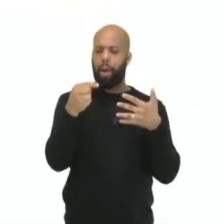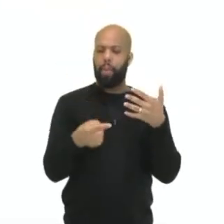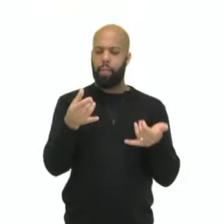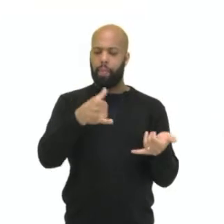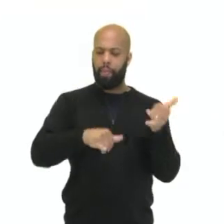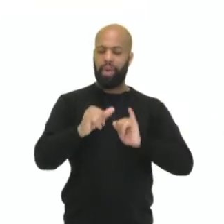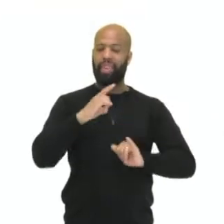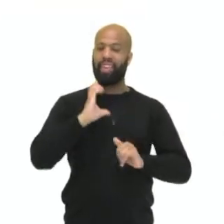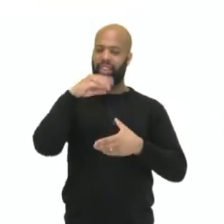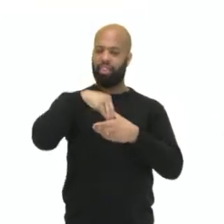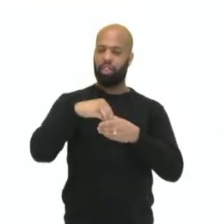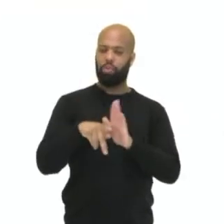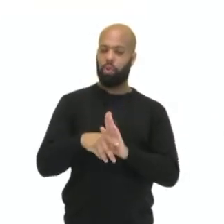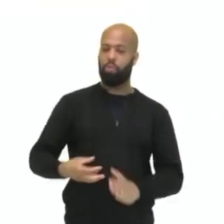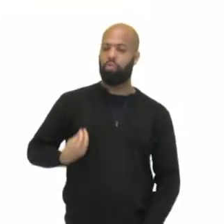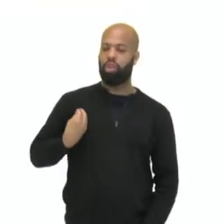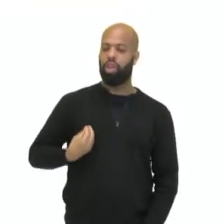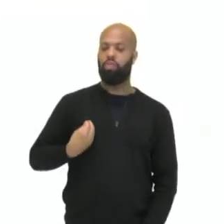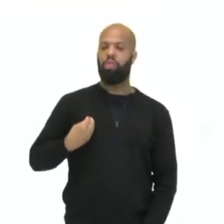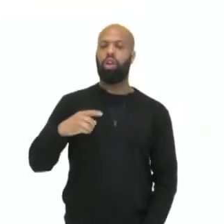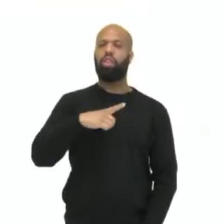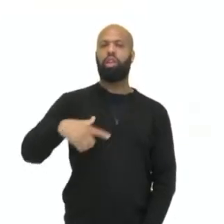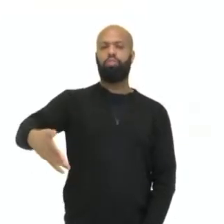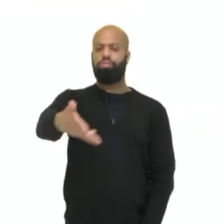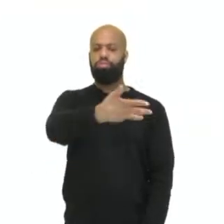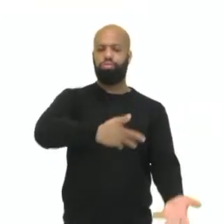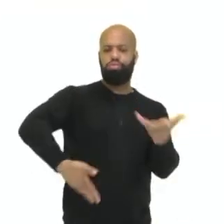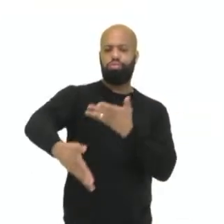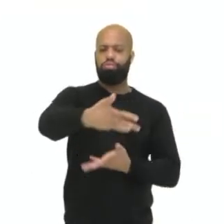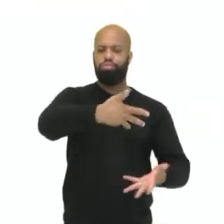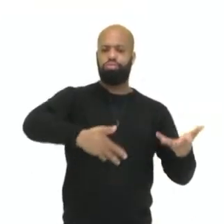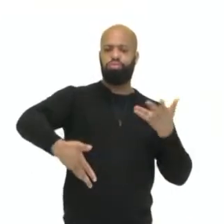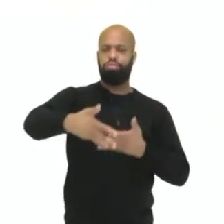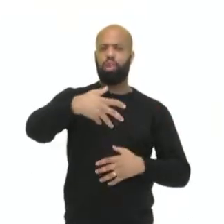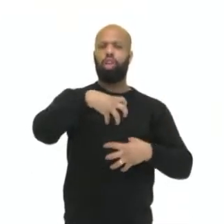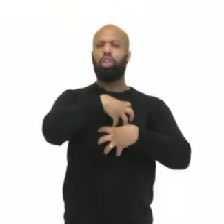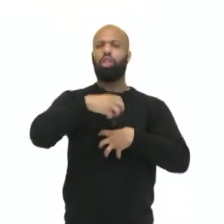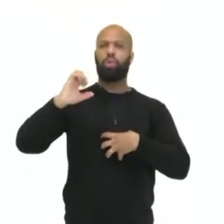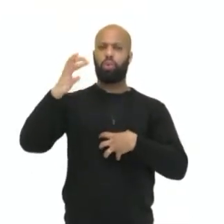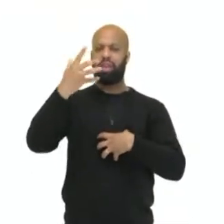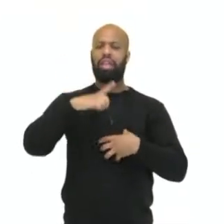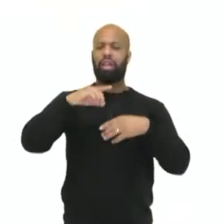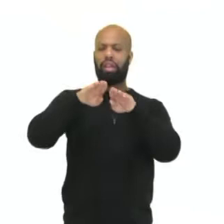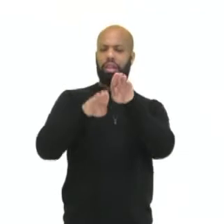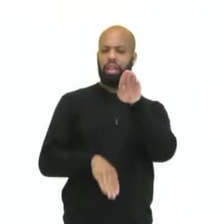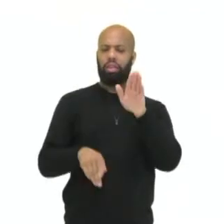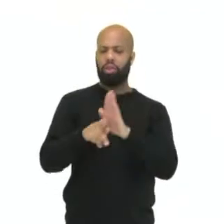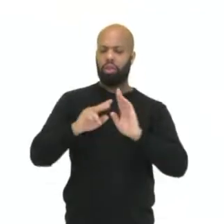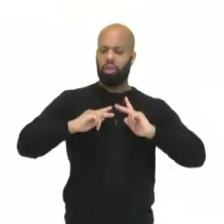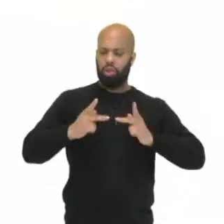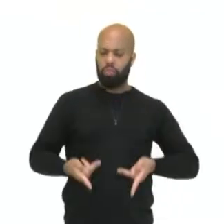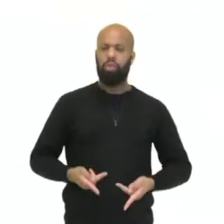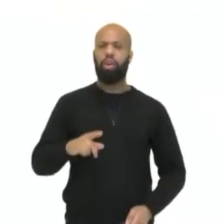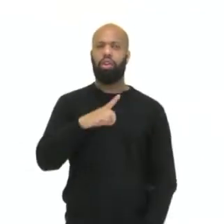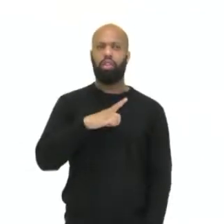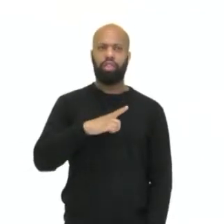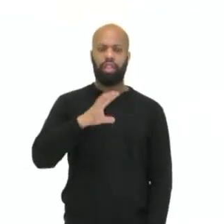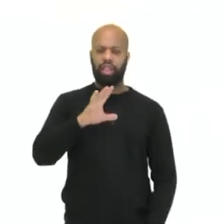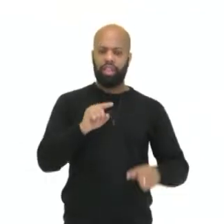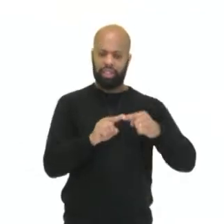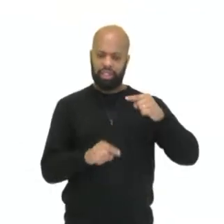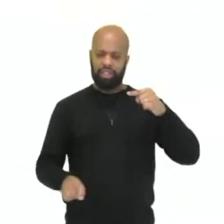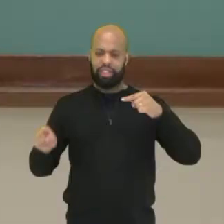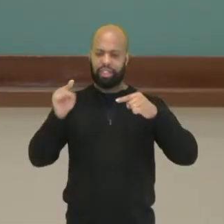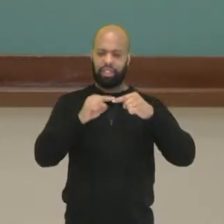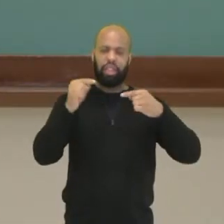seres vivos circulam pela natureza? De que maneira que acontece isso, né? Que desequilíbrios o ser humano vem causando no ciclo desses